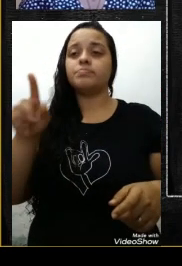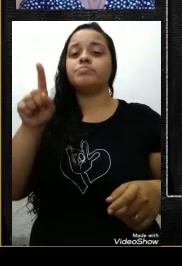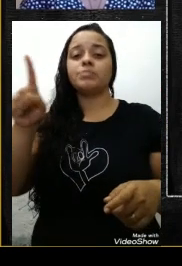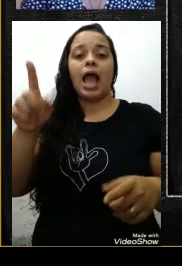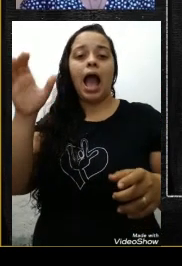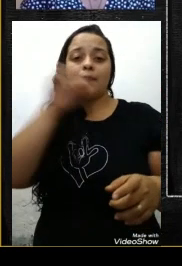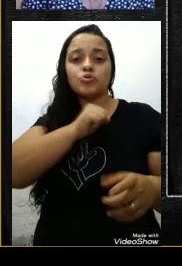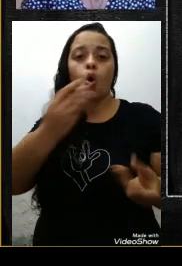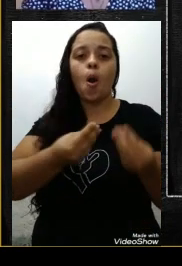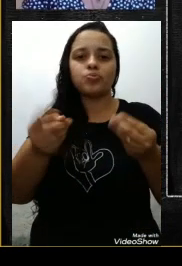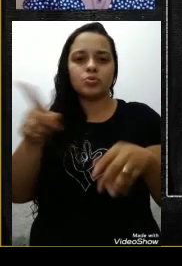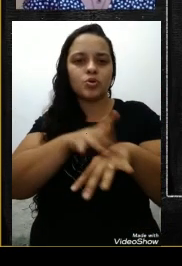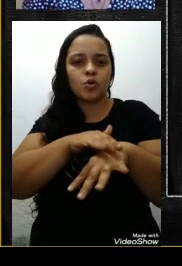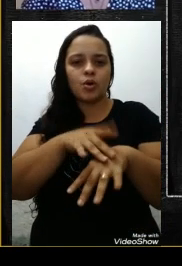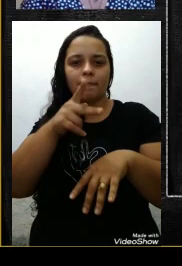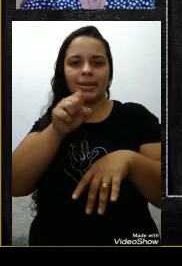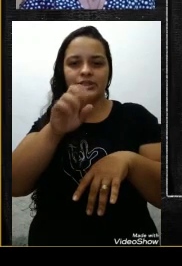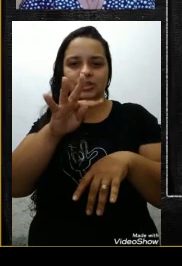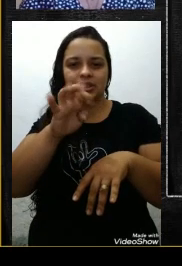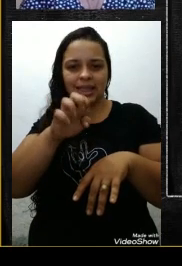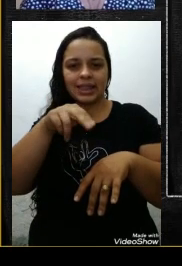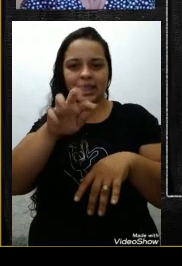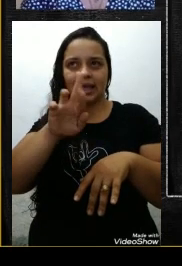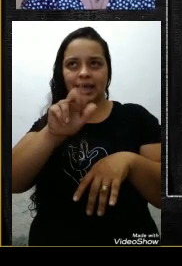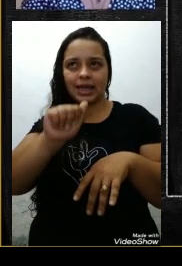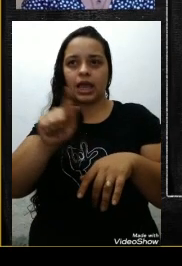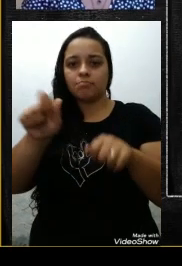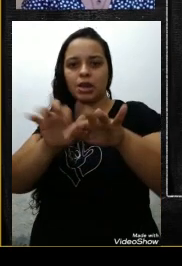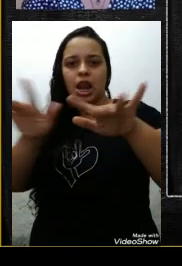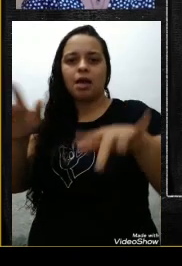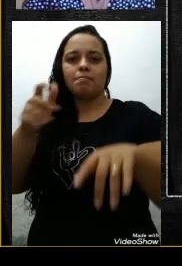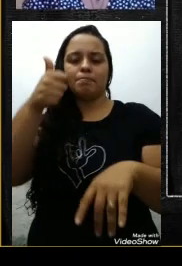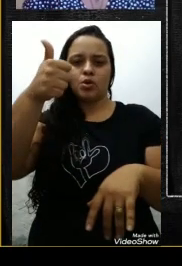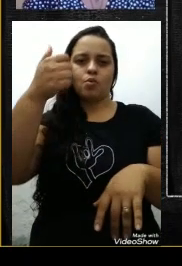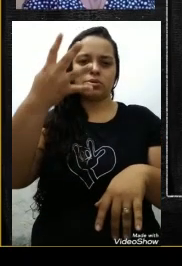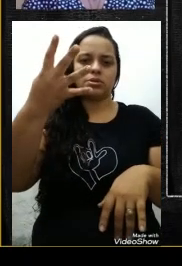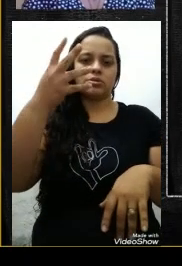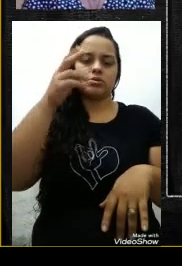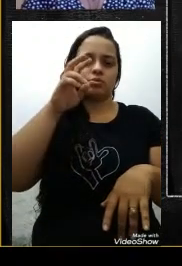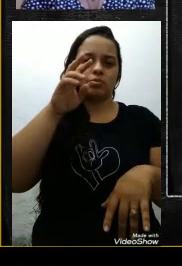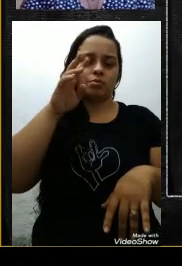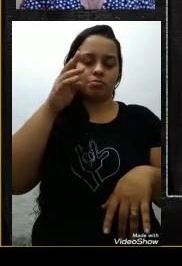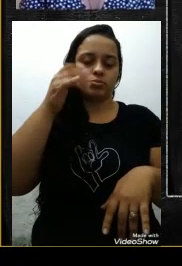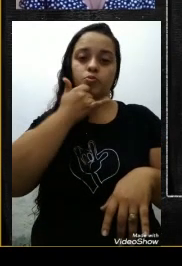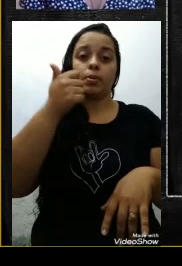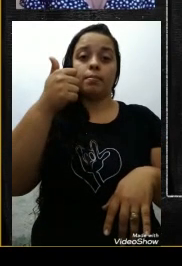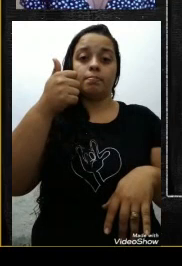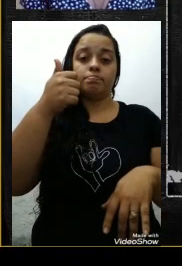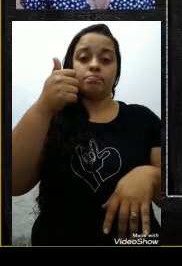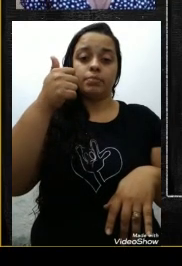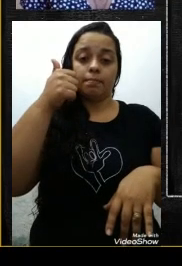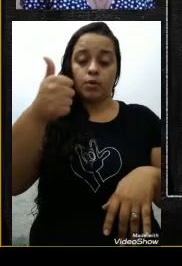se espalhou rapidamente entre os anos de 1348 e 1350.